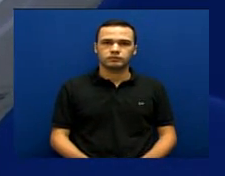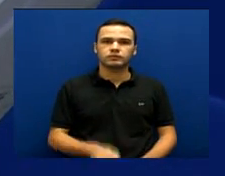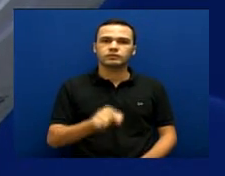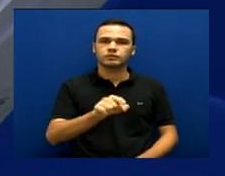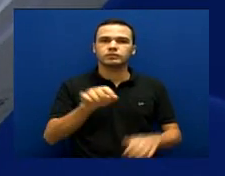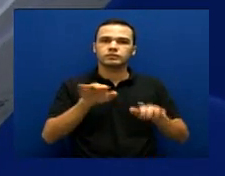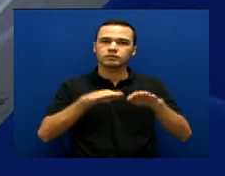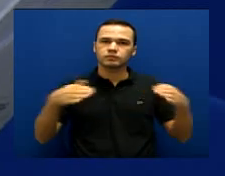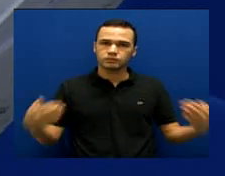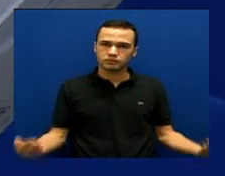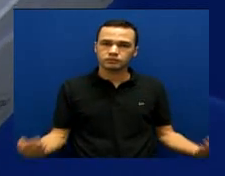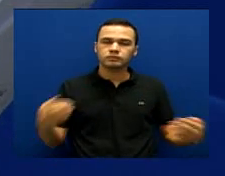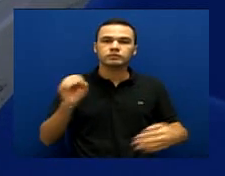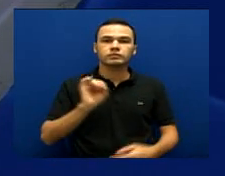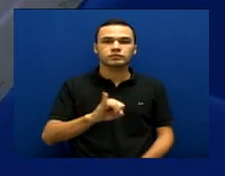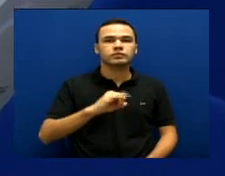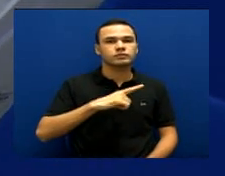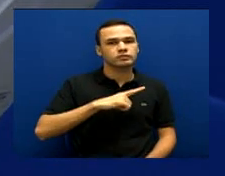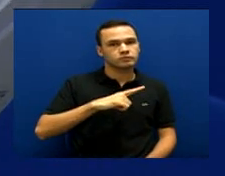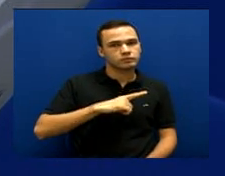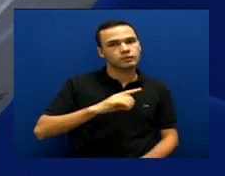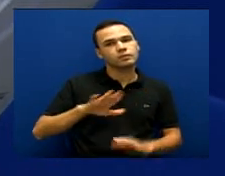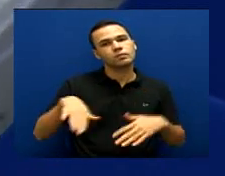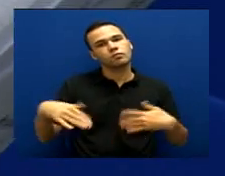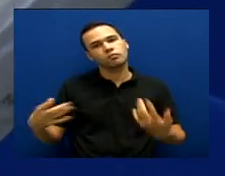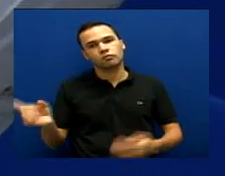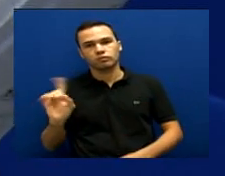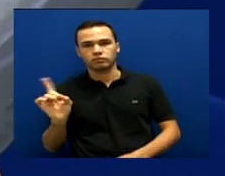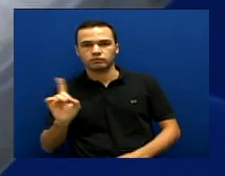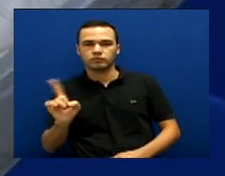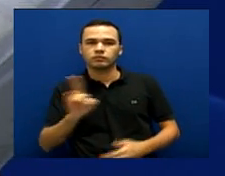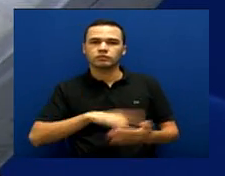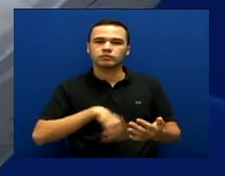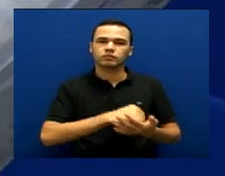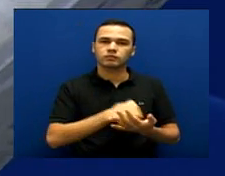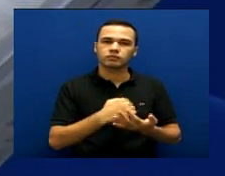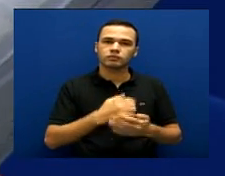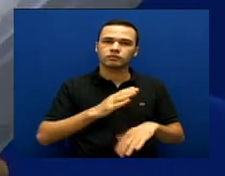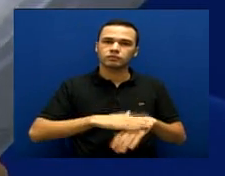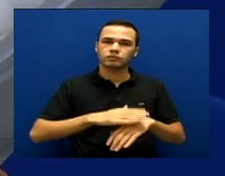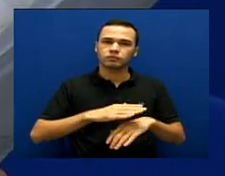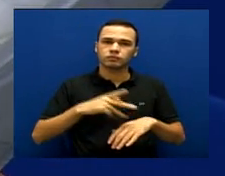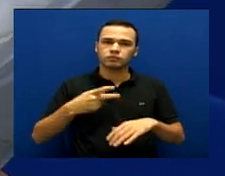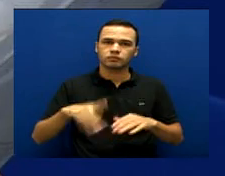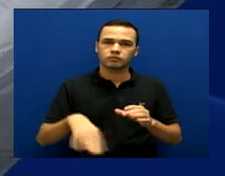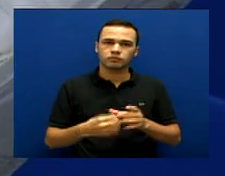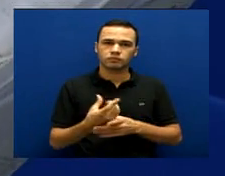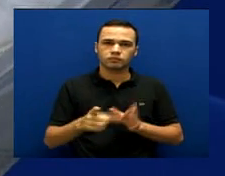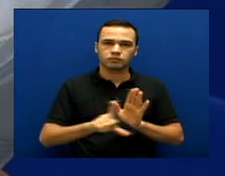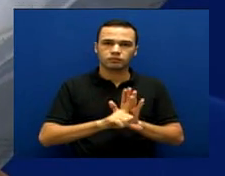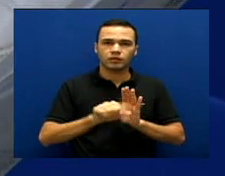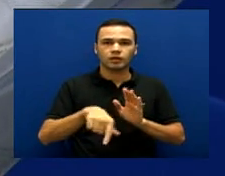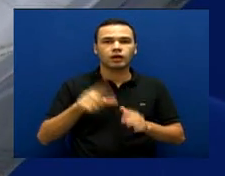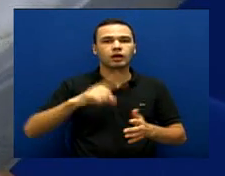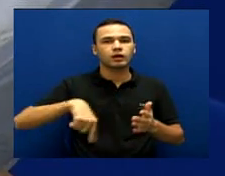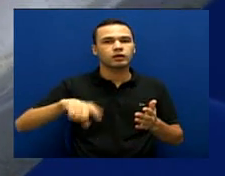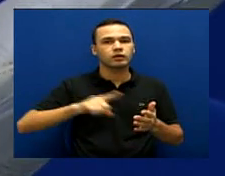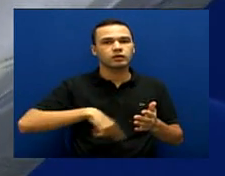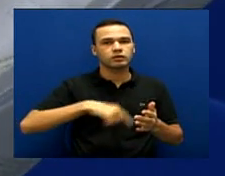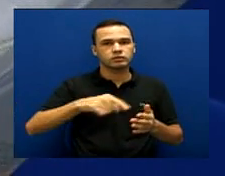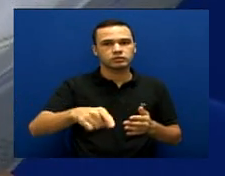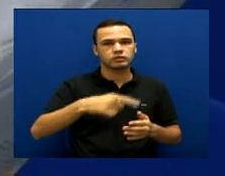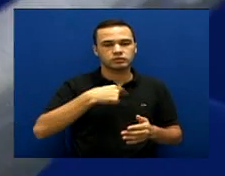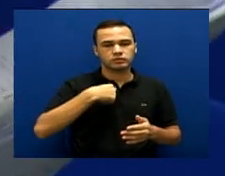mesa se há necessidade ou não de decreto legislativo pra cancelar o abuso de